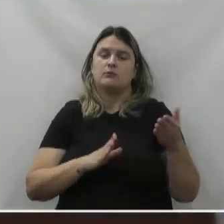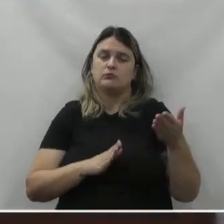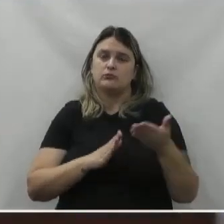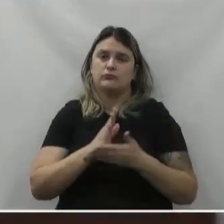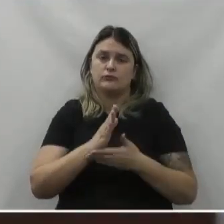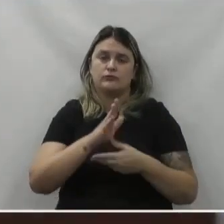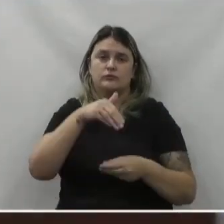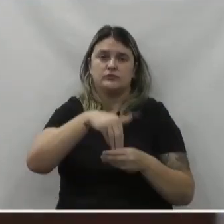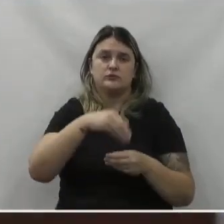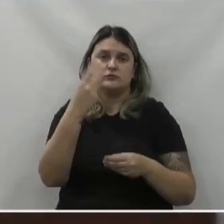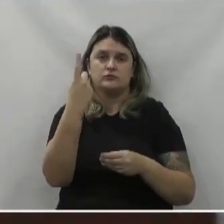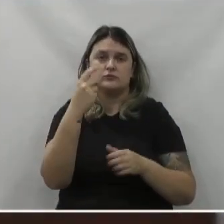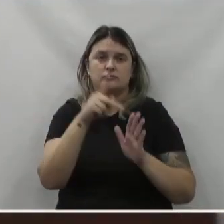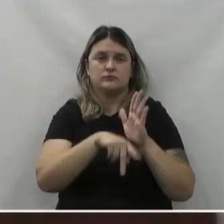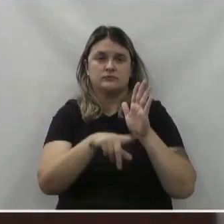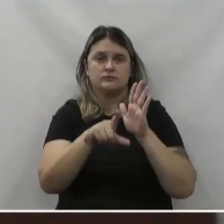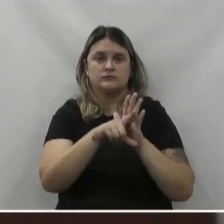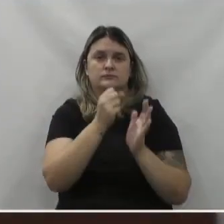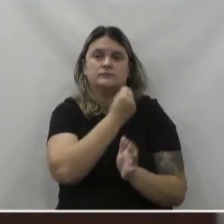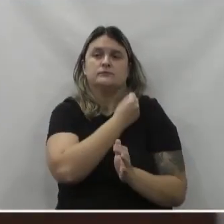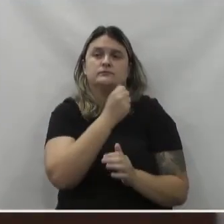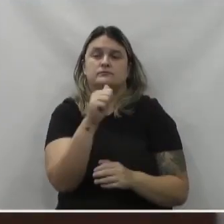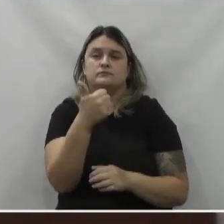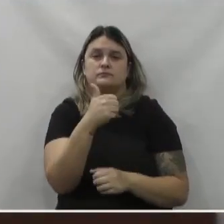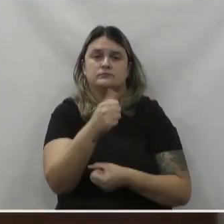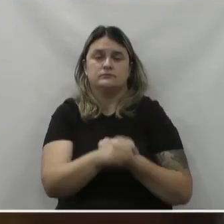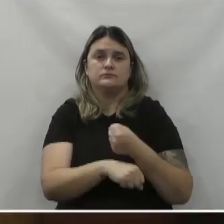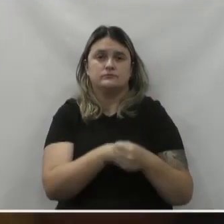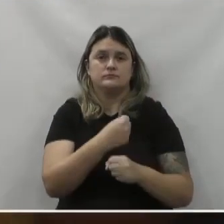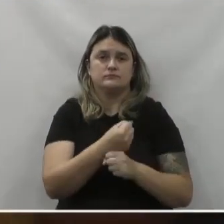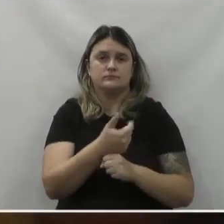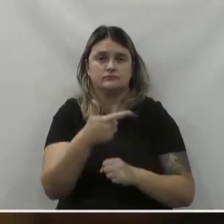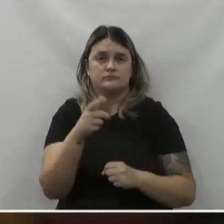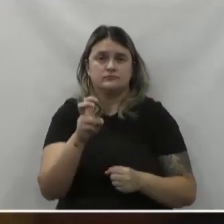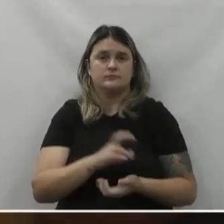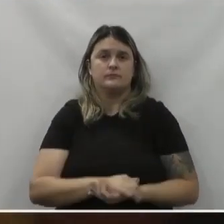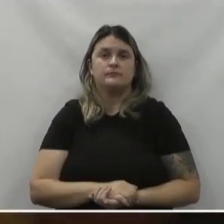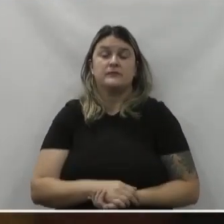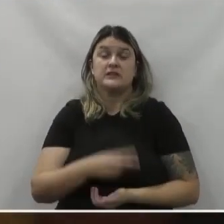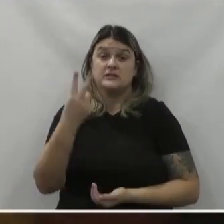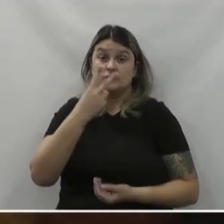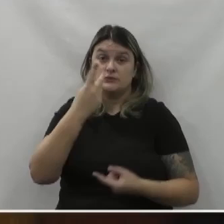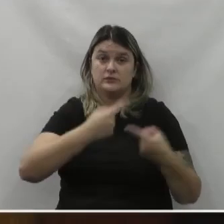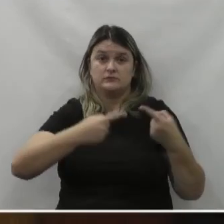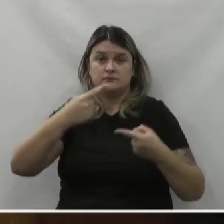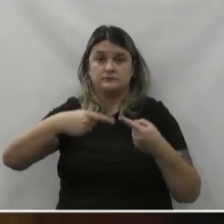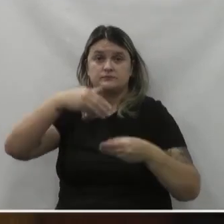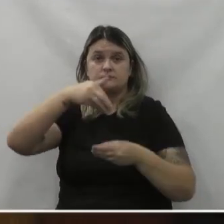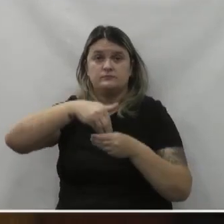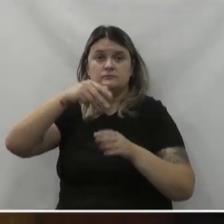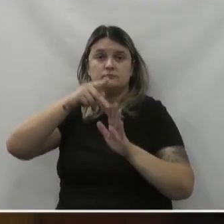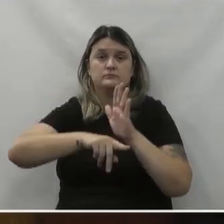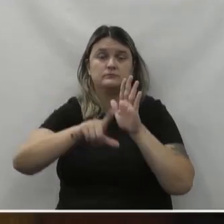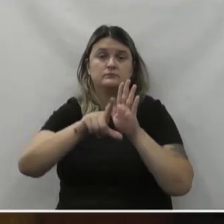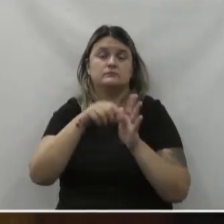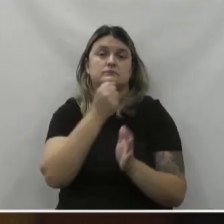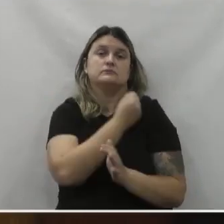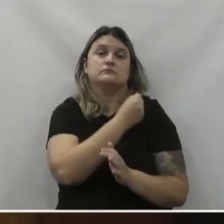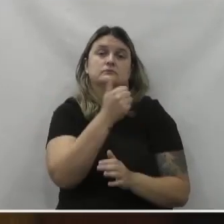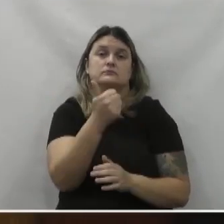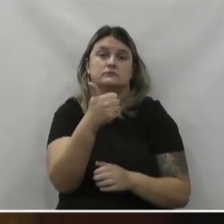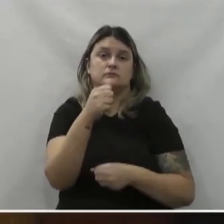Aprovado. Votação única do projeto de lei ordinária número 11/2025. Em segunda discussão e votação do projeto de lei ordinária